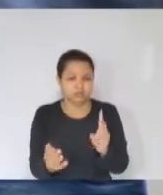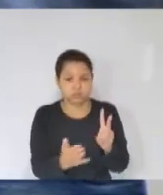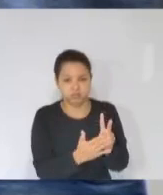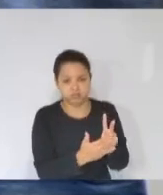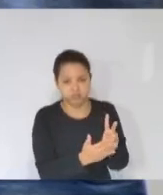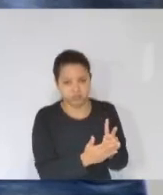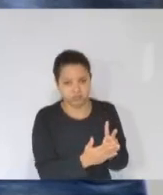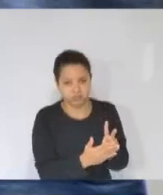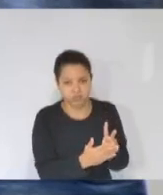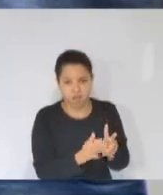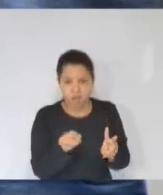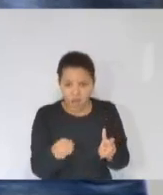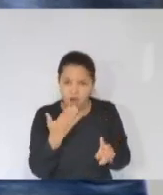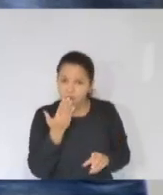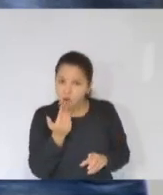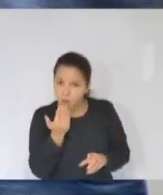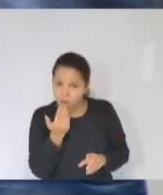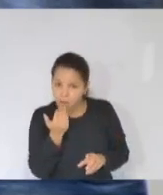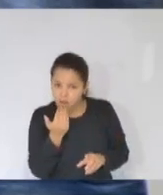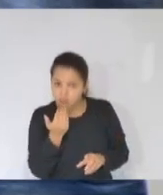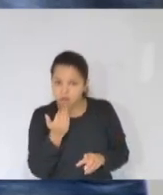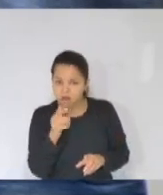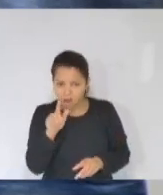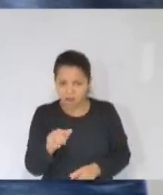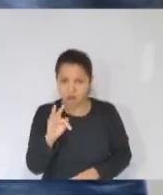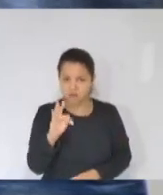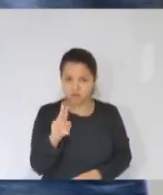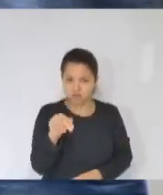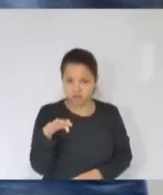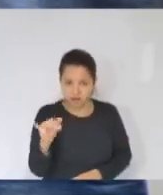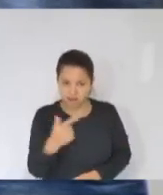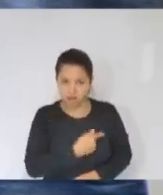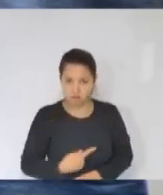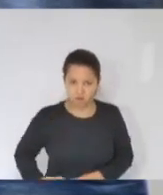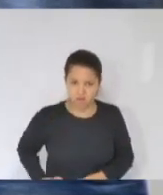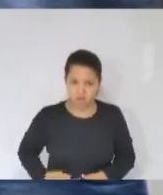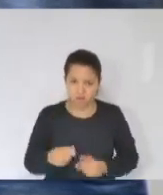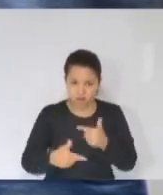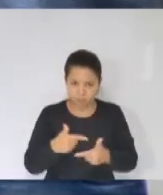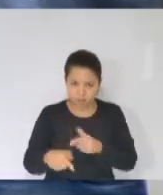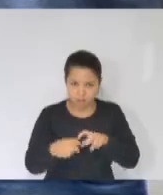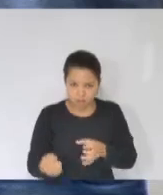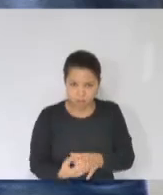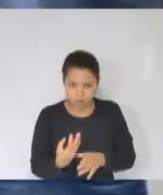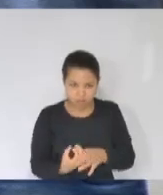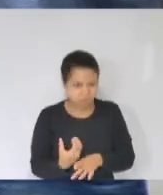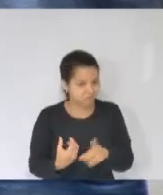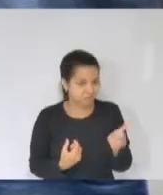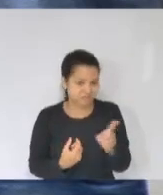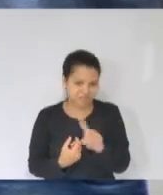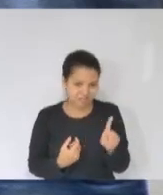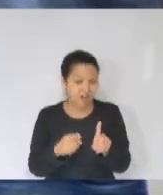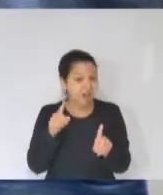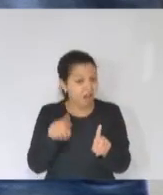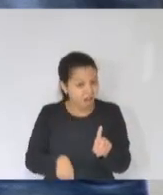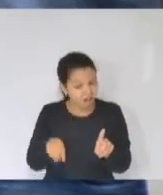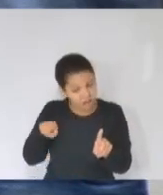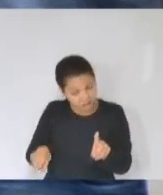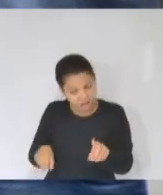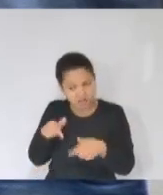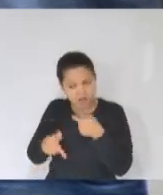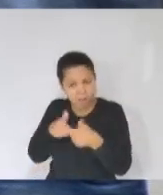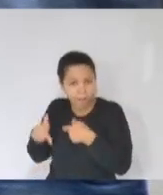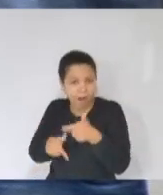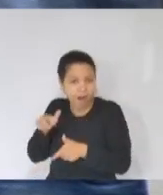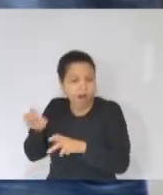que produz, não é o governo do Estado, não é o governo federal. Realmente é o agricultor familiar que levanta às 5 horas da manhã para tirar o